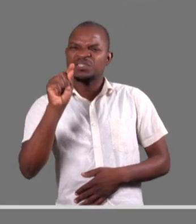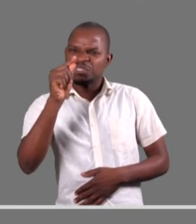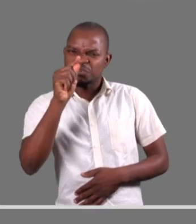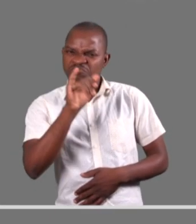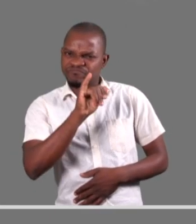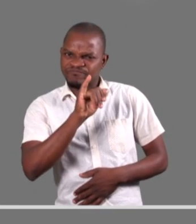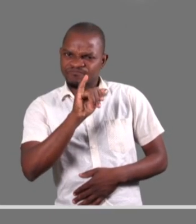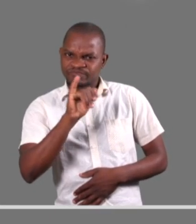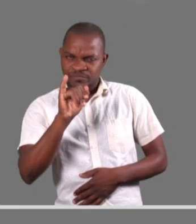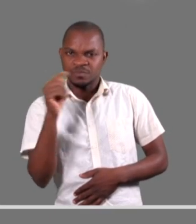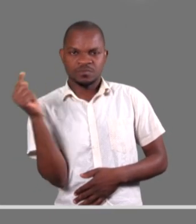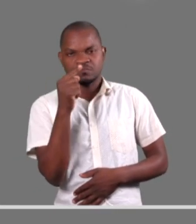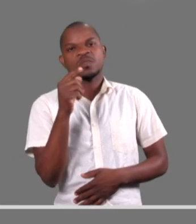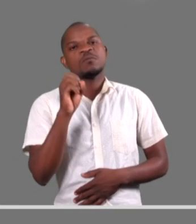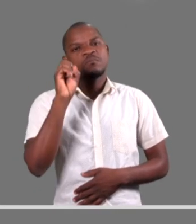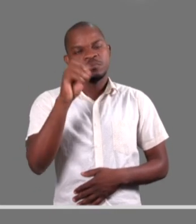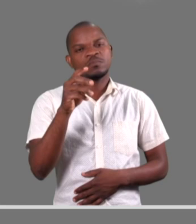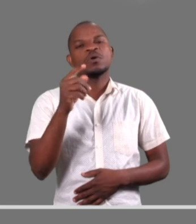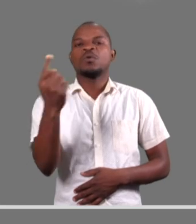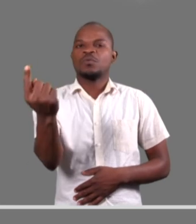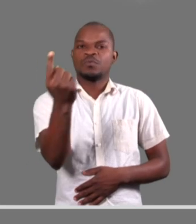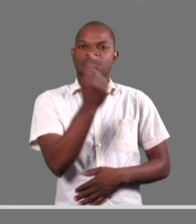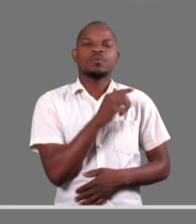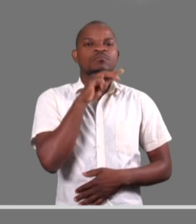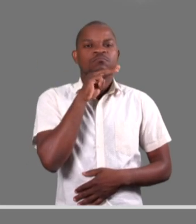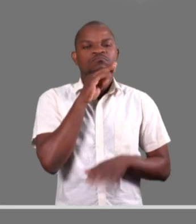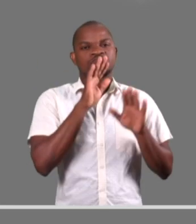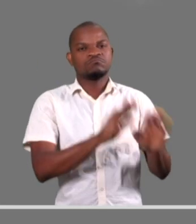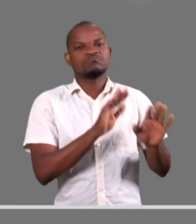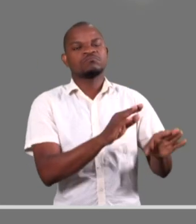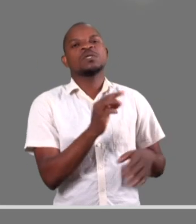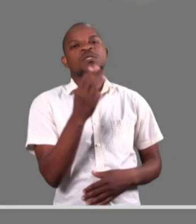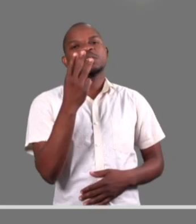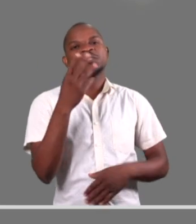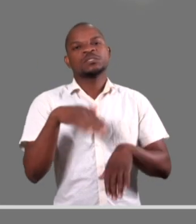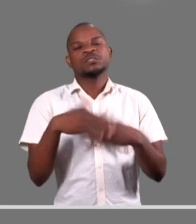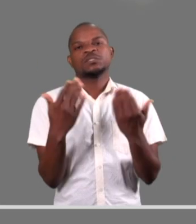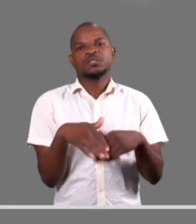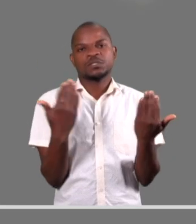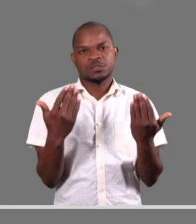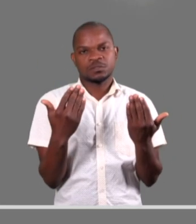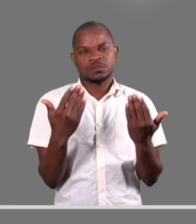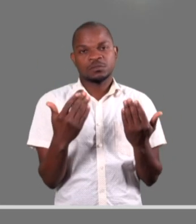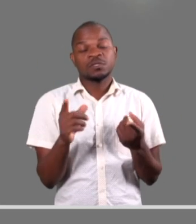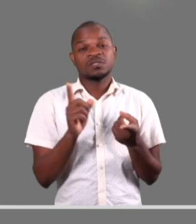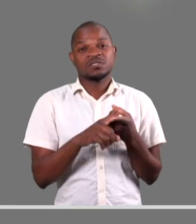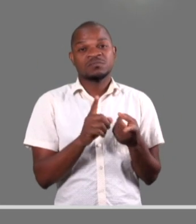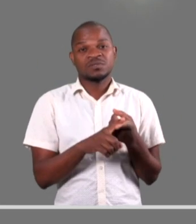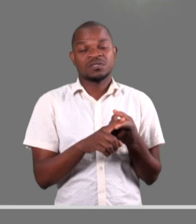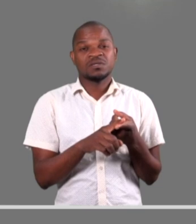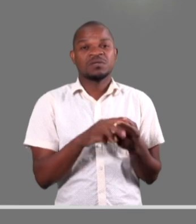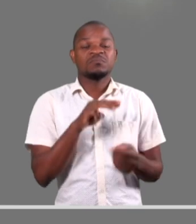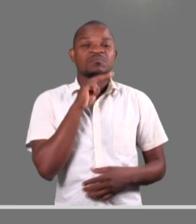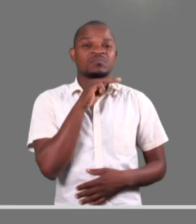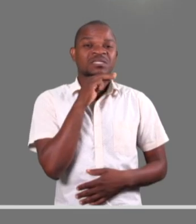em Panda. Mandei um valor para ela ver, veio, só veio ficar aqui três dias. E dali ela